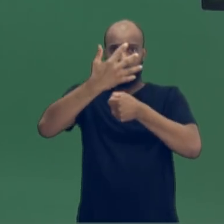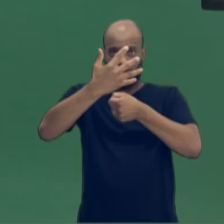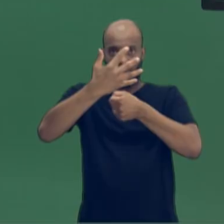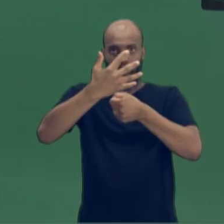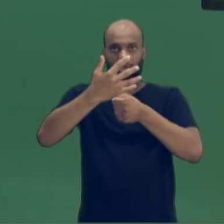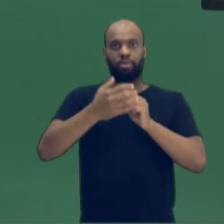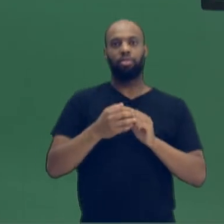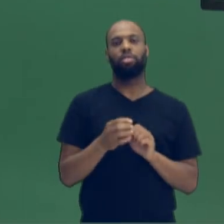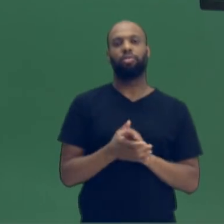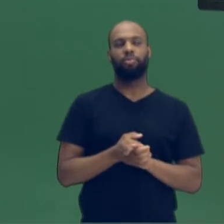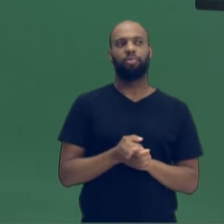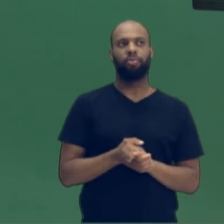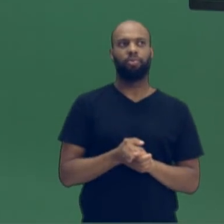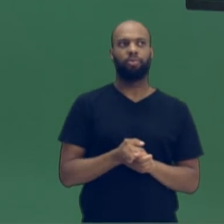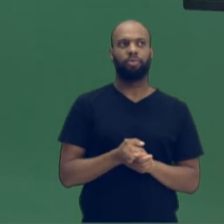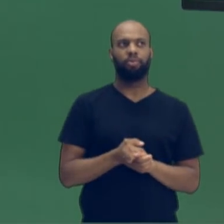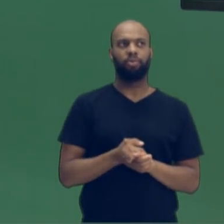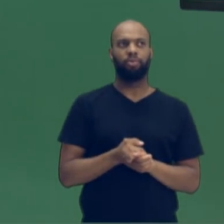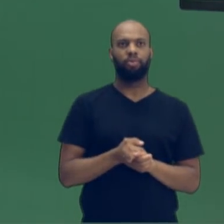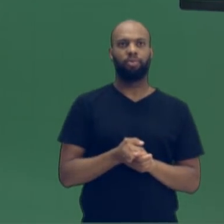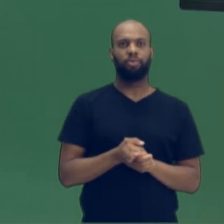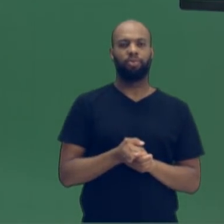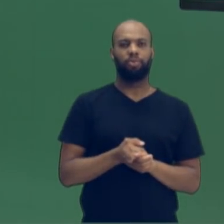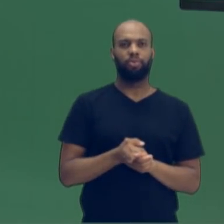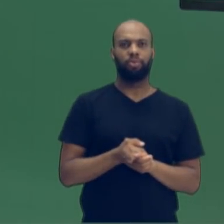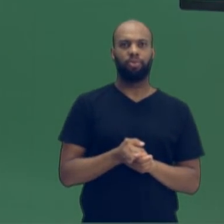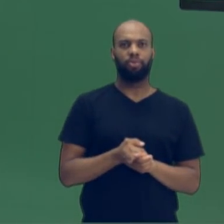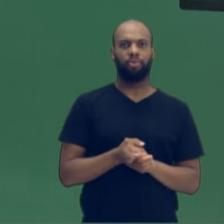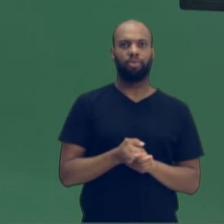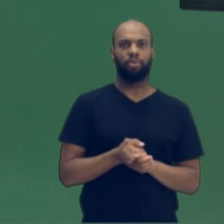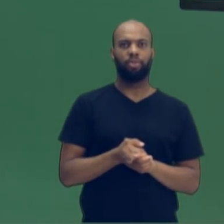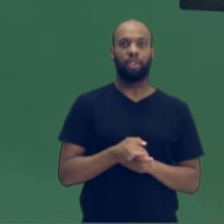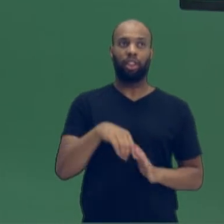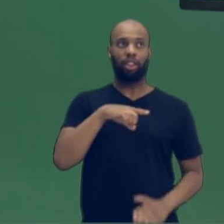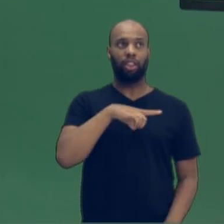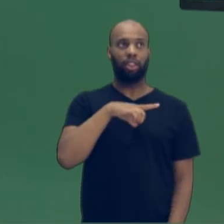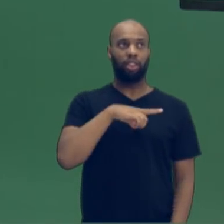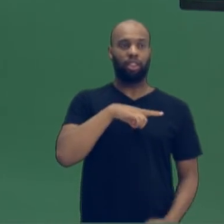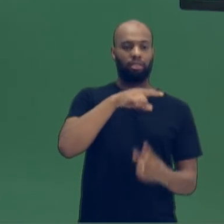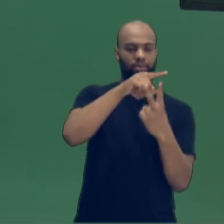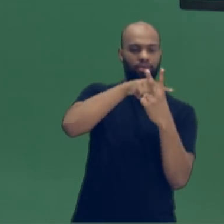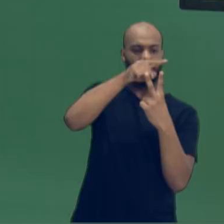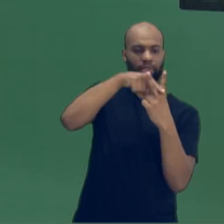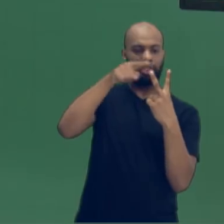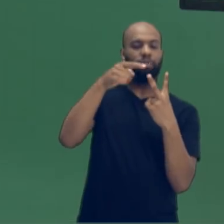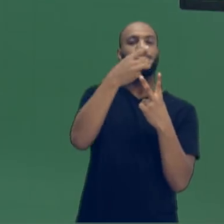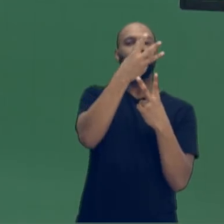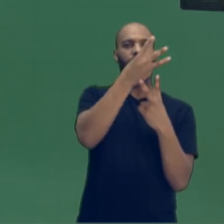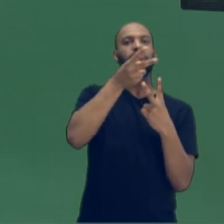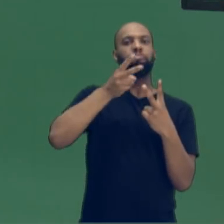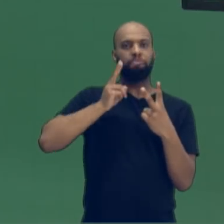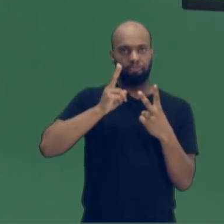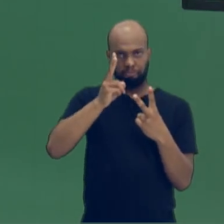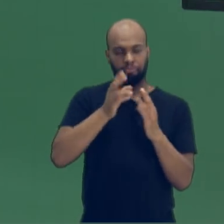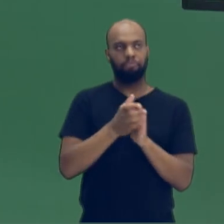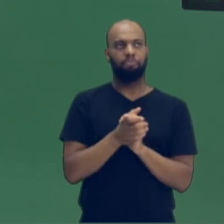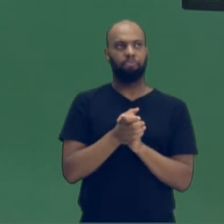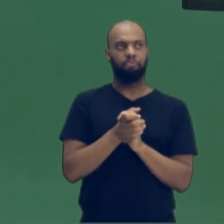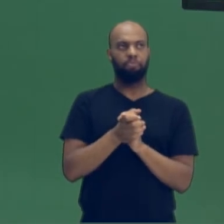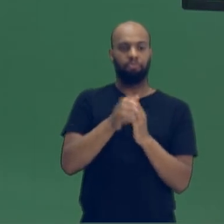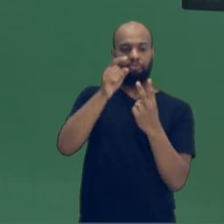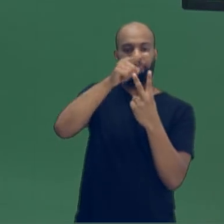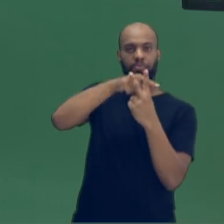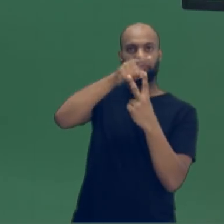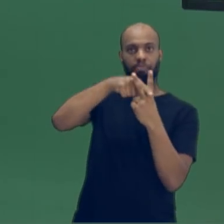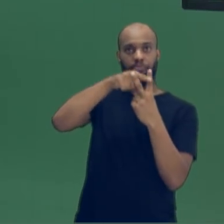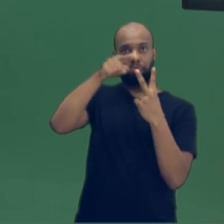caso a multiplicação, a gente vai ter raiz cúbica da raiz quadrada, 5 elevado ao